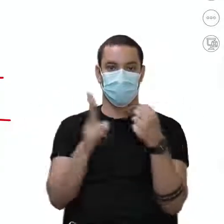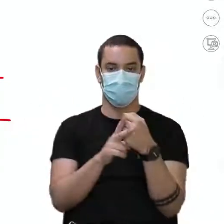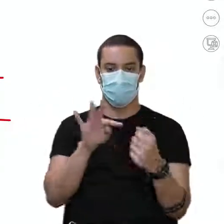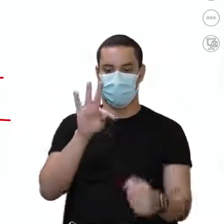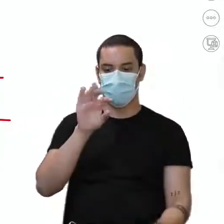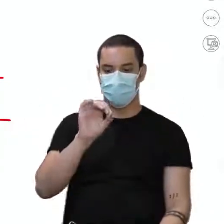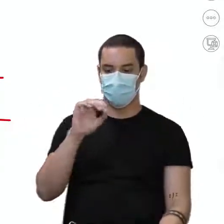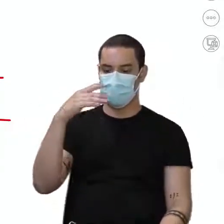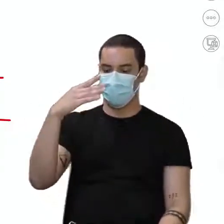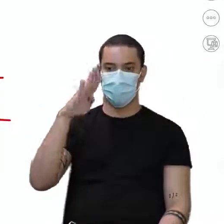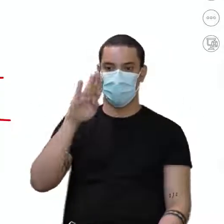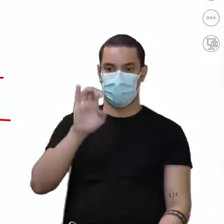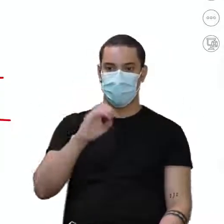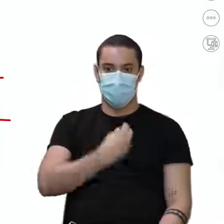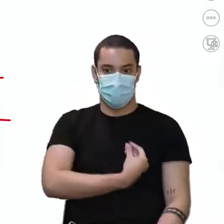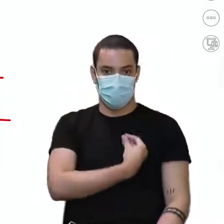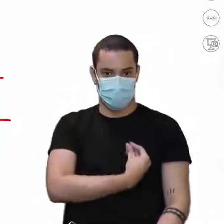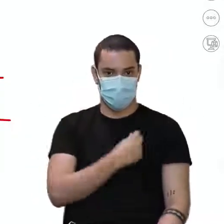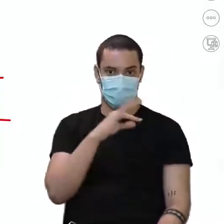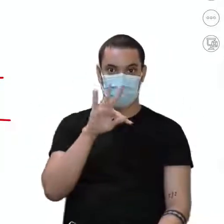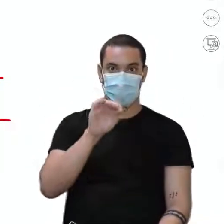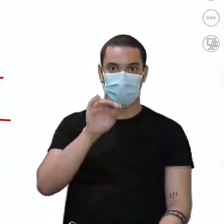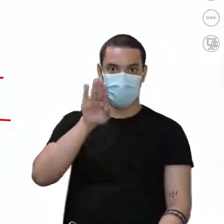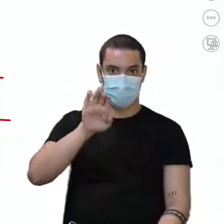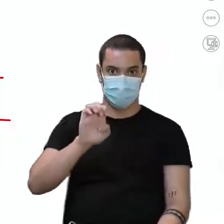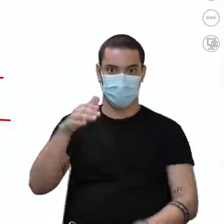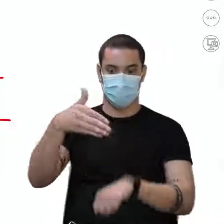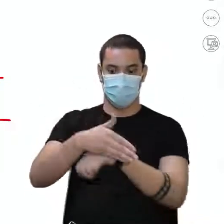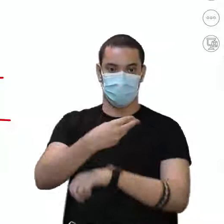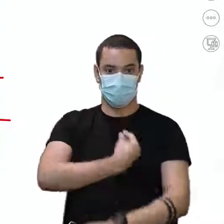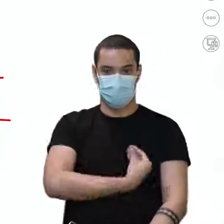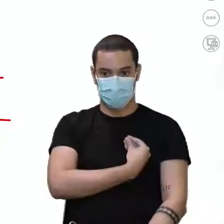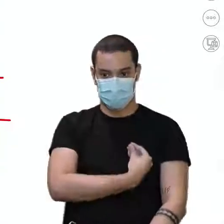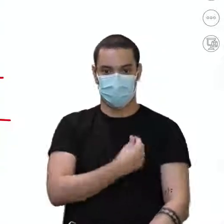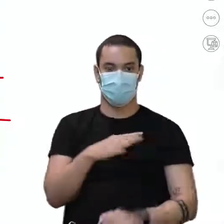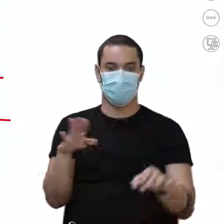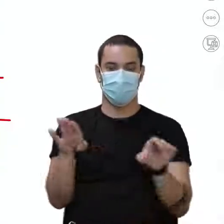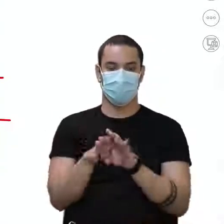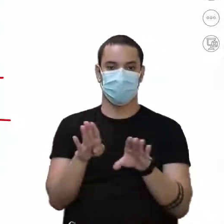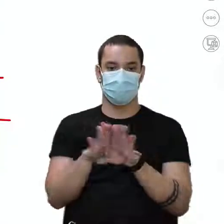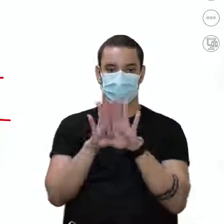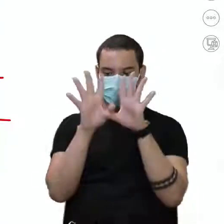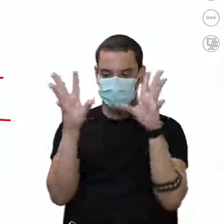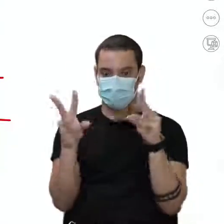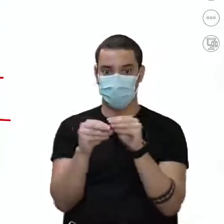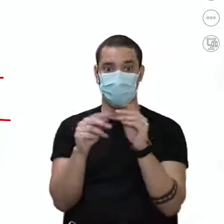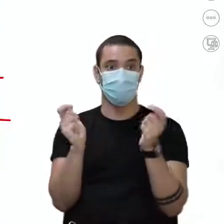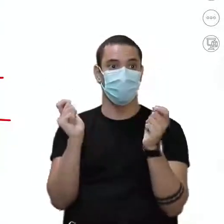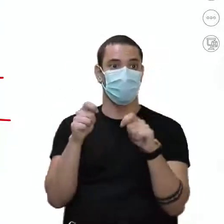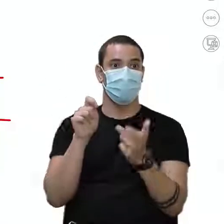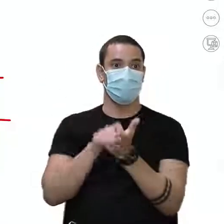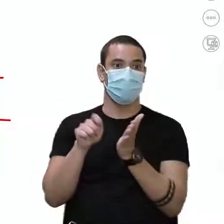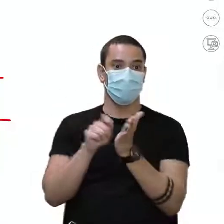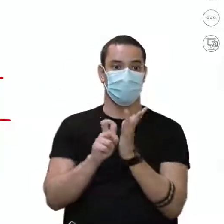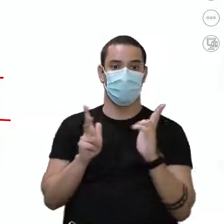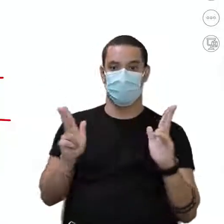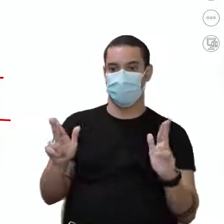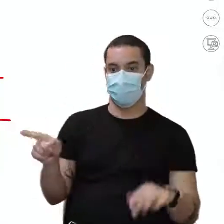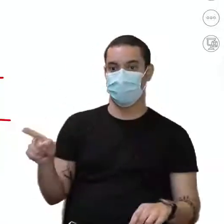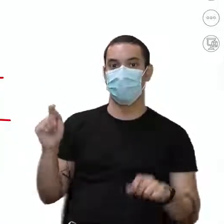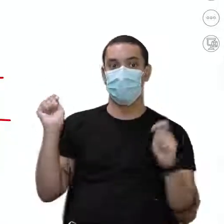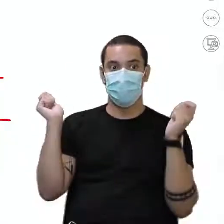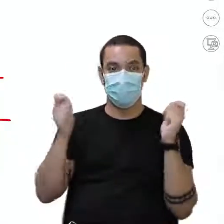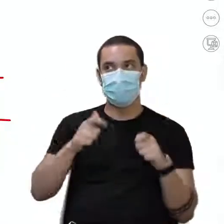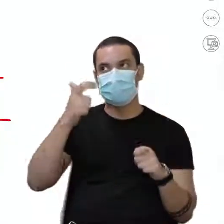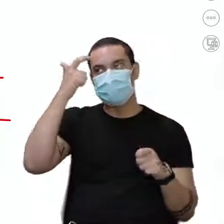be no presente. Quando eu contraio no meu pronome pessoal, o verbo to be, eu posso escrever assim. Então, pode haver uma